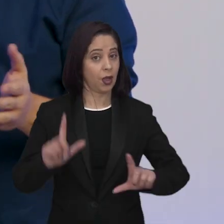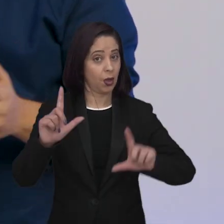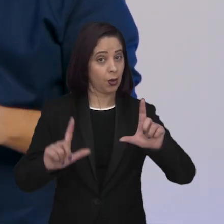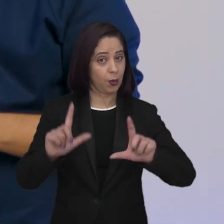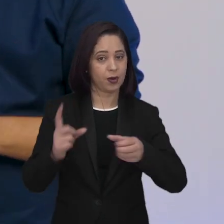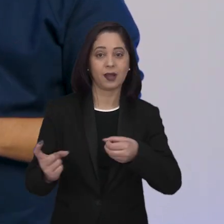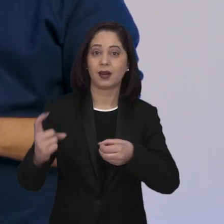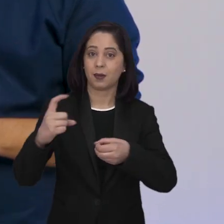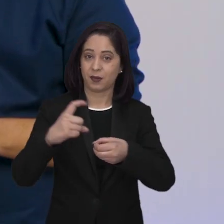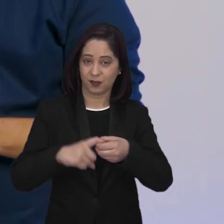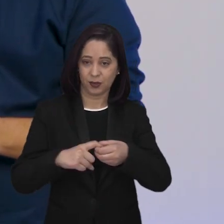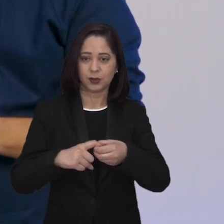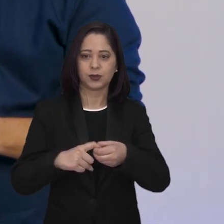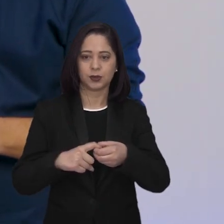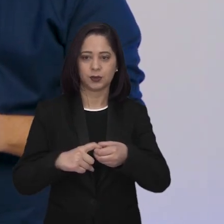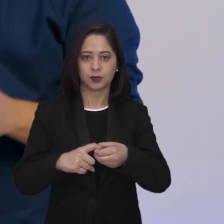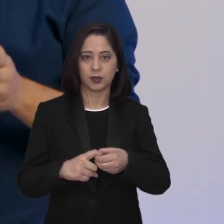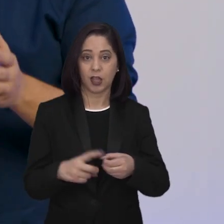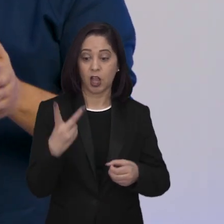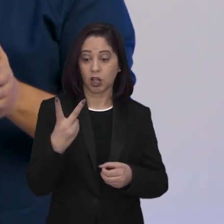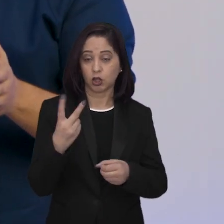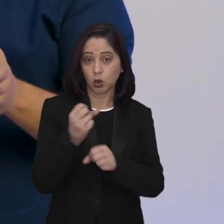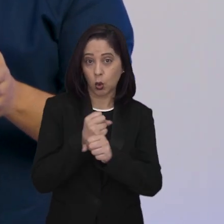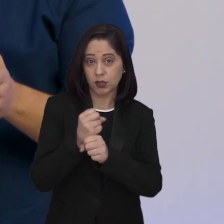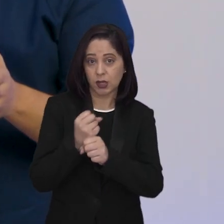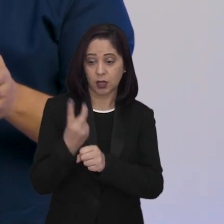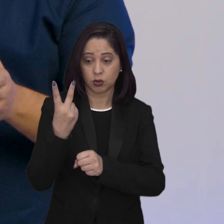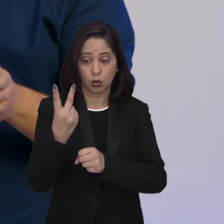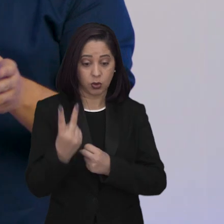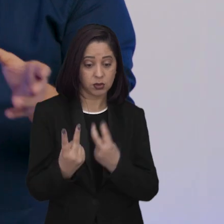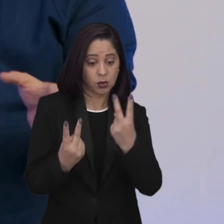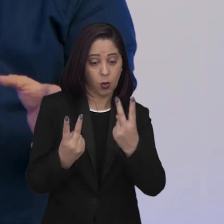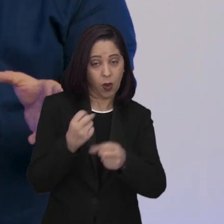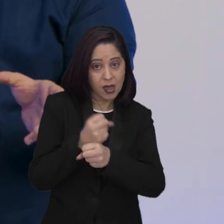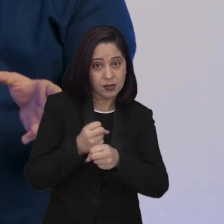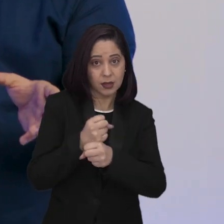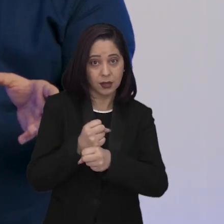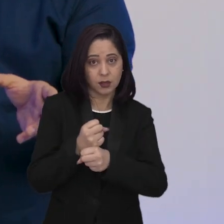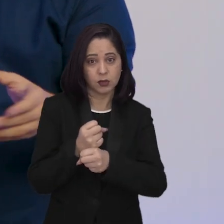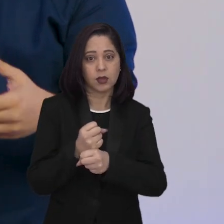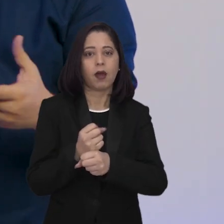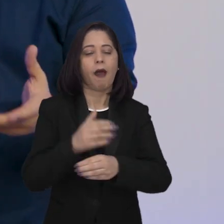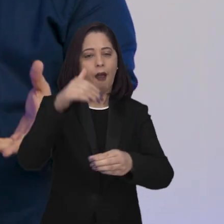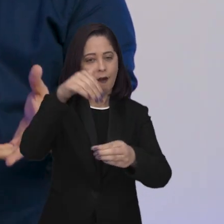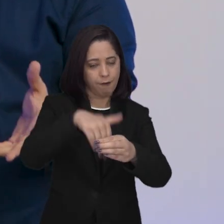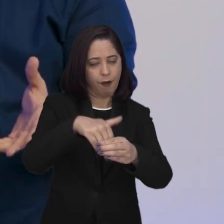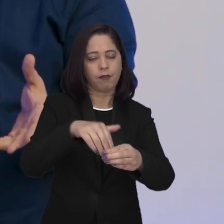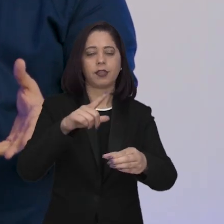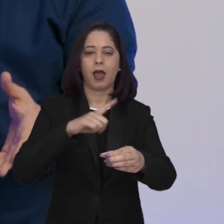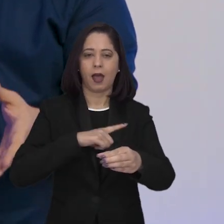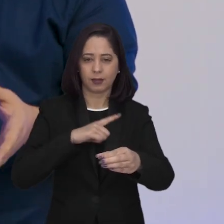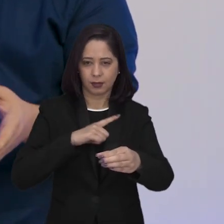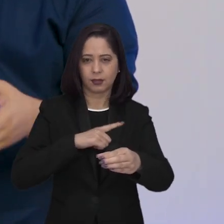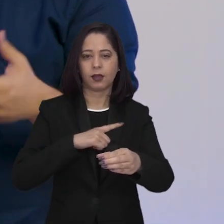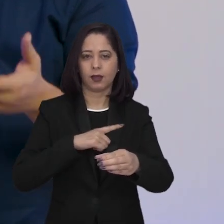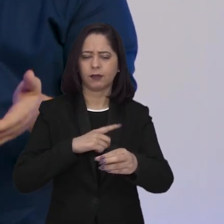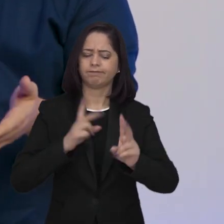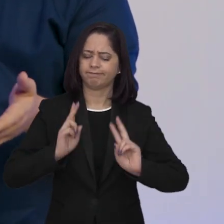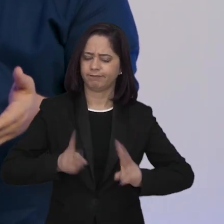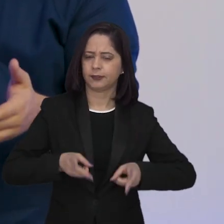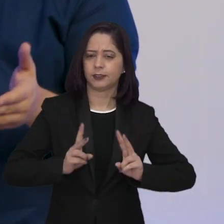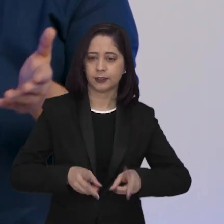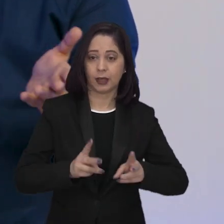Estamos de volta aqui com Cidadania em Pauta. De 2 em 2 anos, os brasileiros vão às urnas para votar, e mesmo sendo um processo que acontece